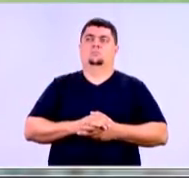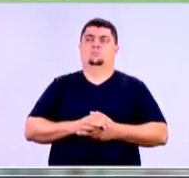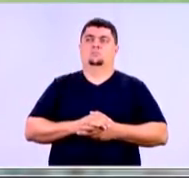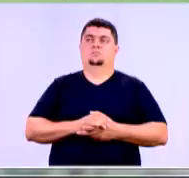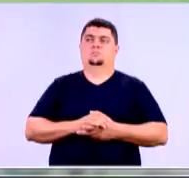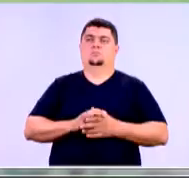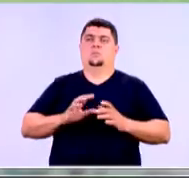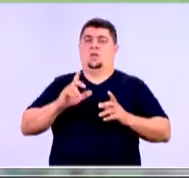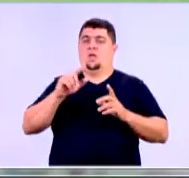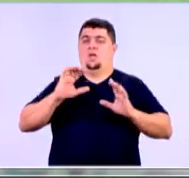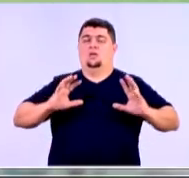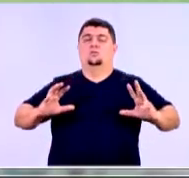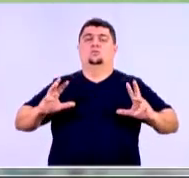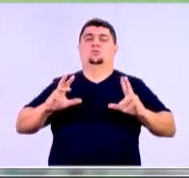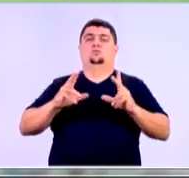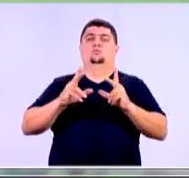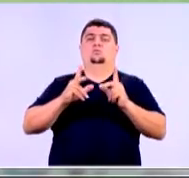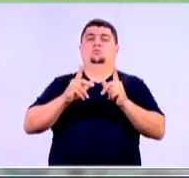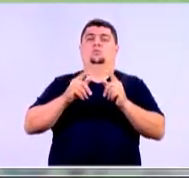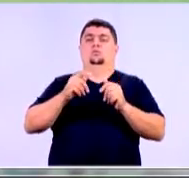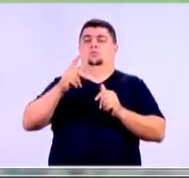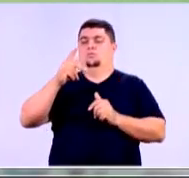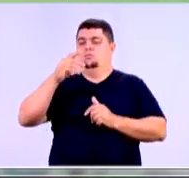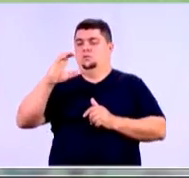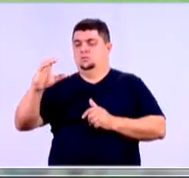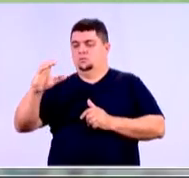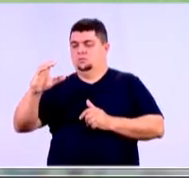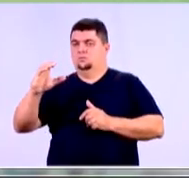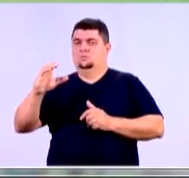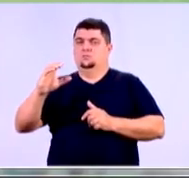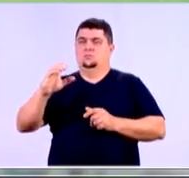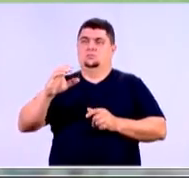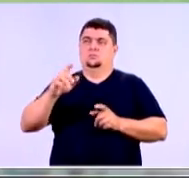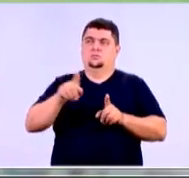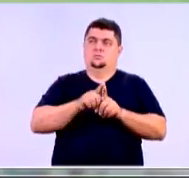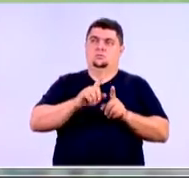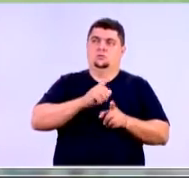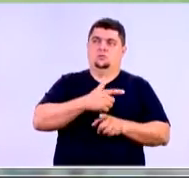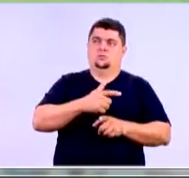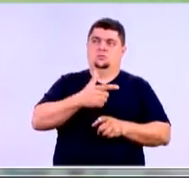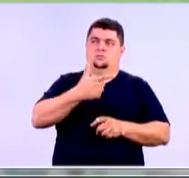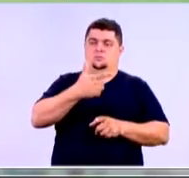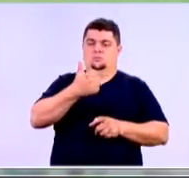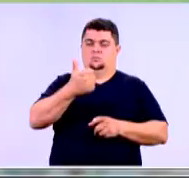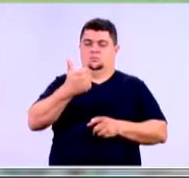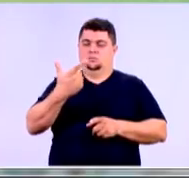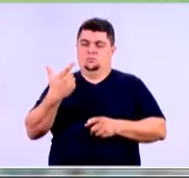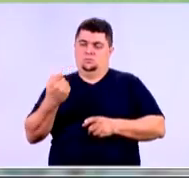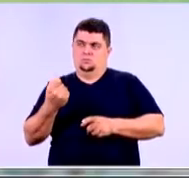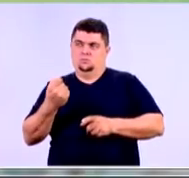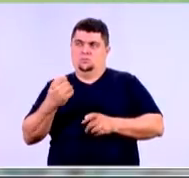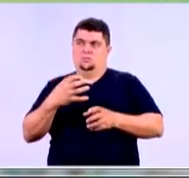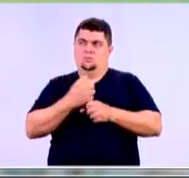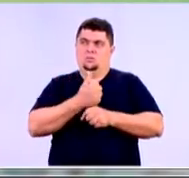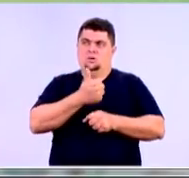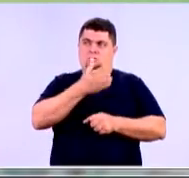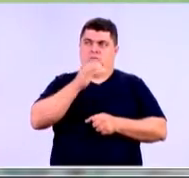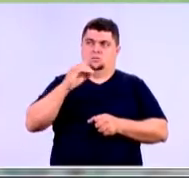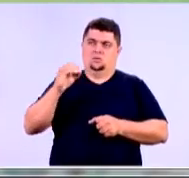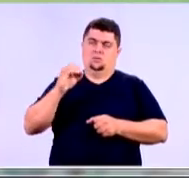todo o passivo circulante e não circulante. Então, você vai somar 210 com mais os 100